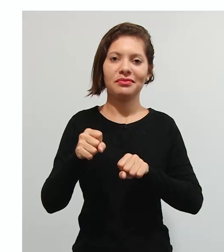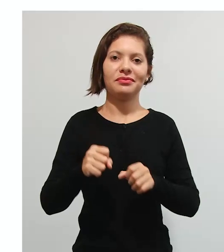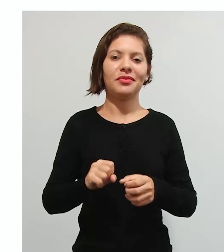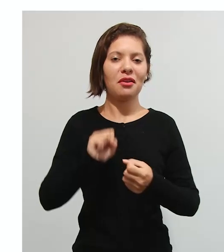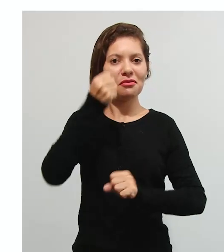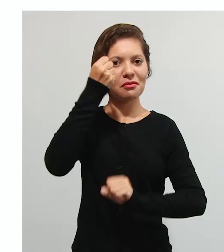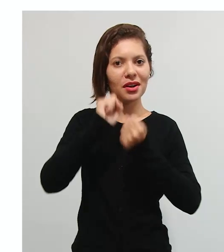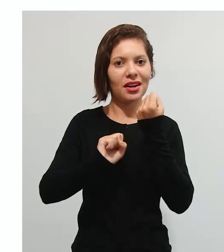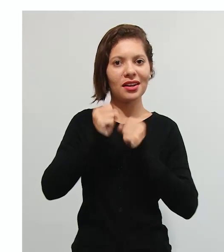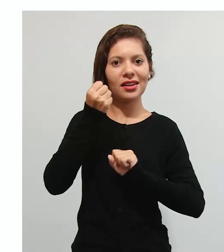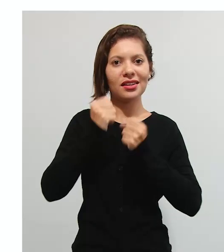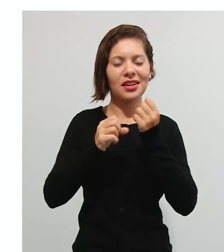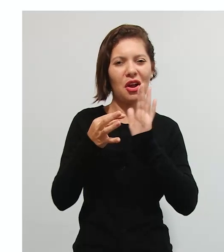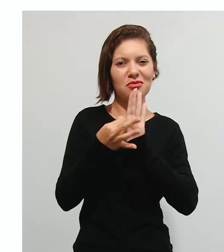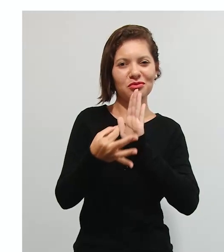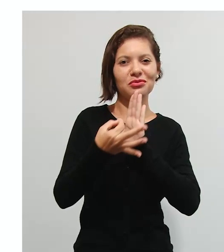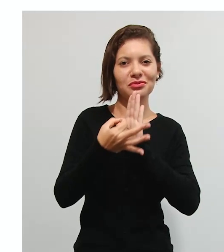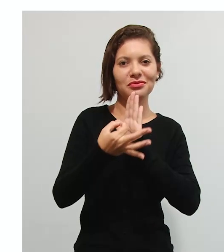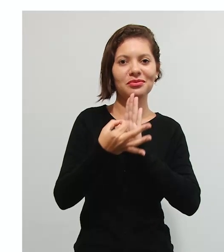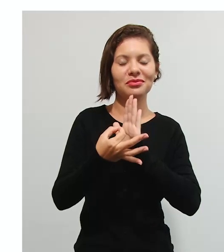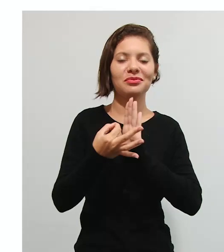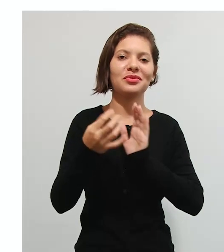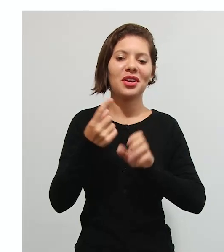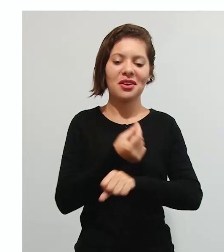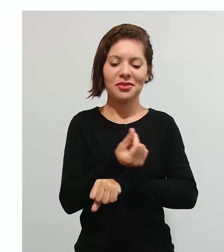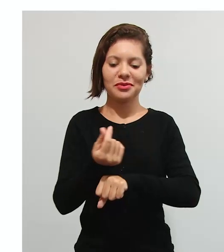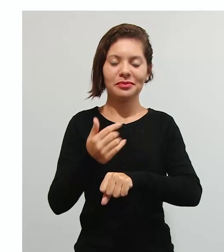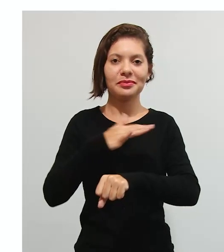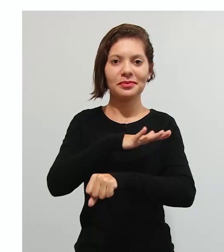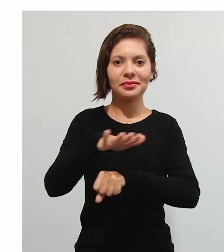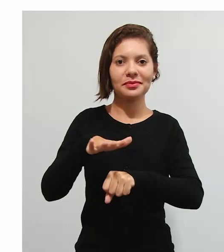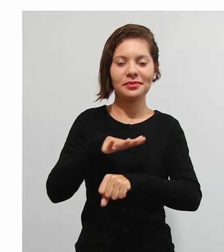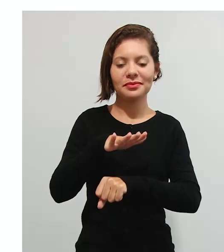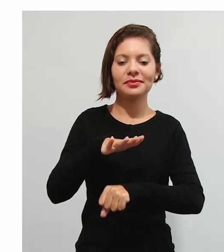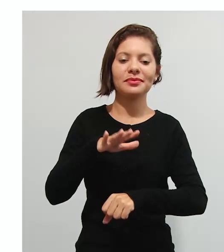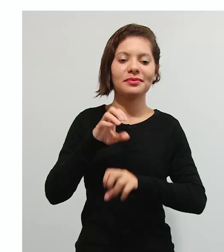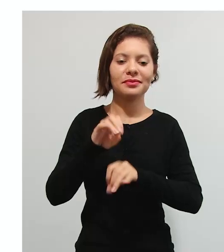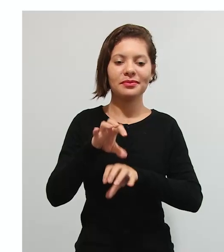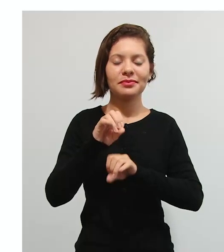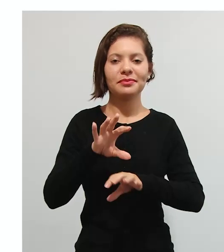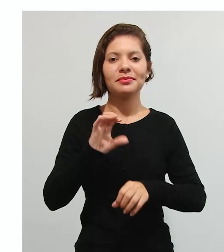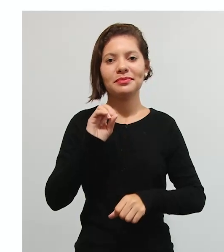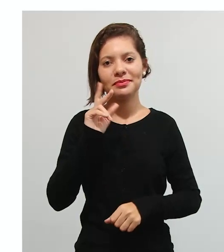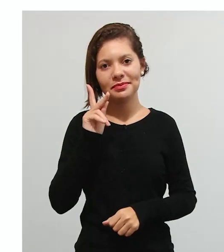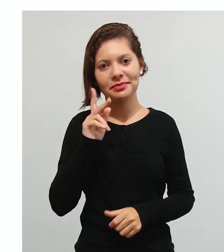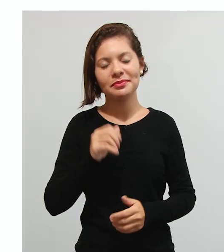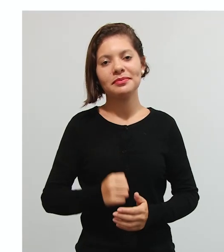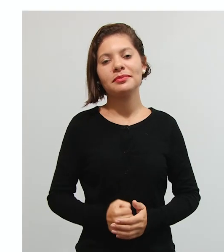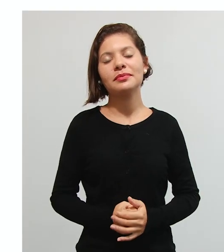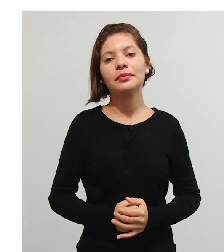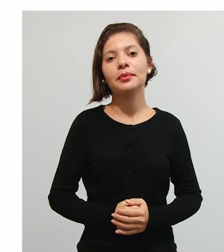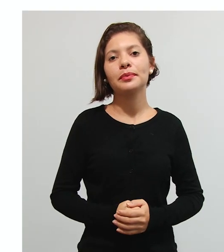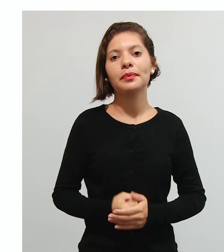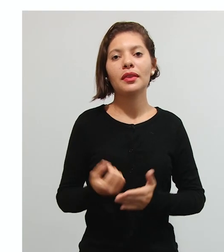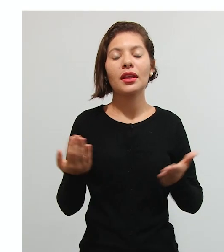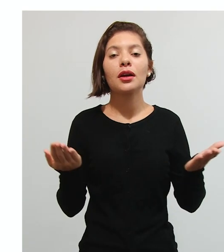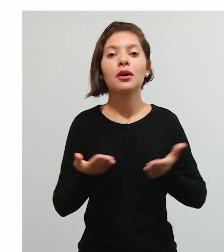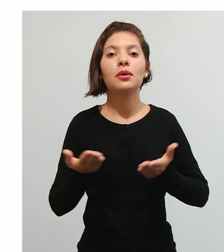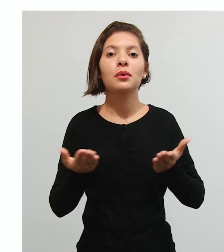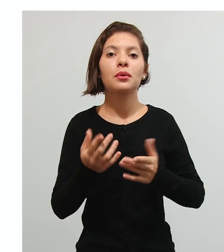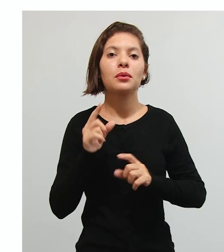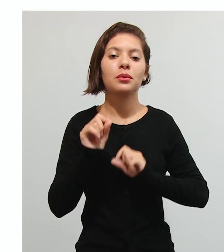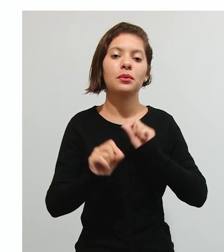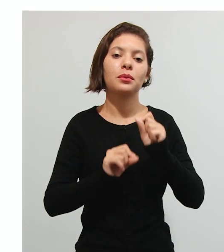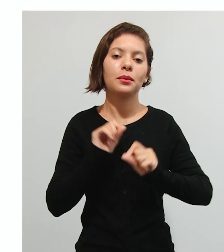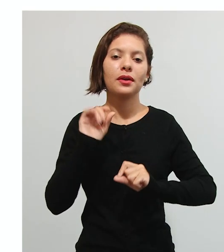Essa é uma crítica que se faz à questão do liberalismo na educação. Ok, gente? Muito bem.